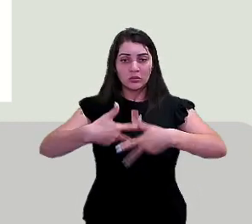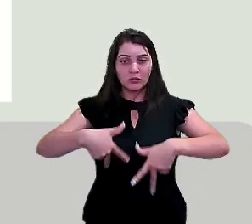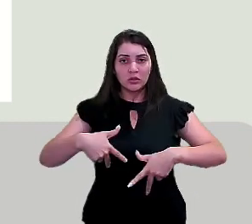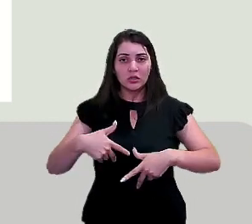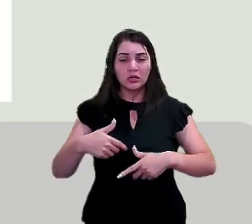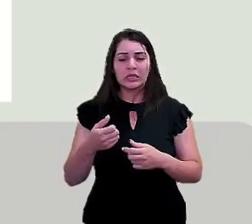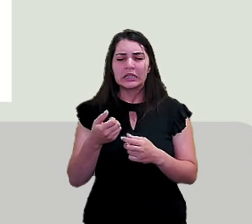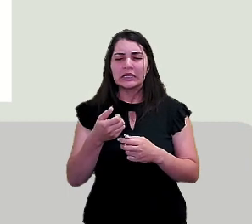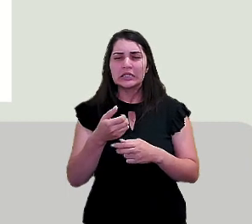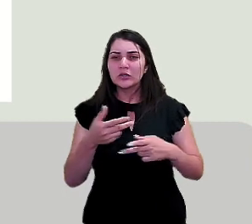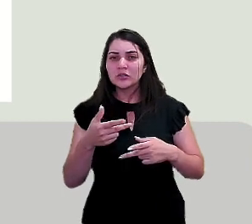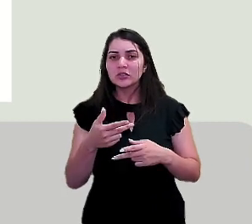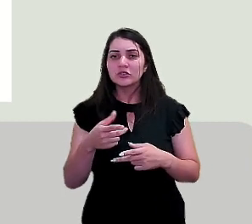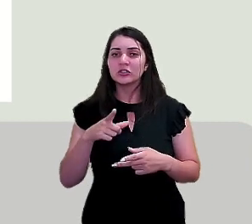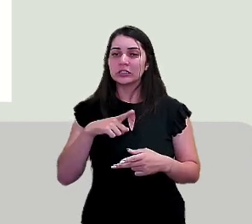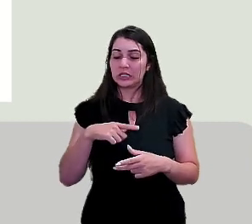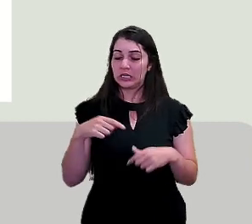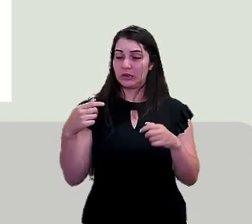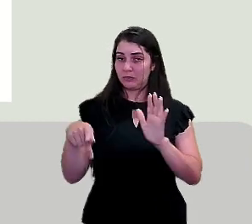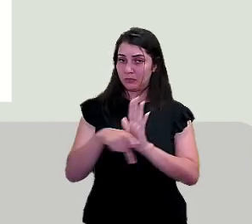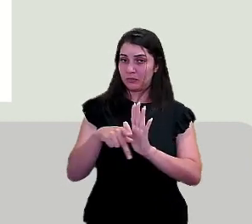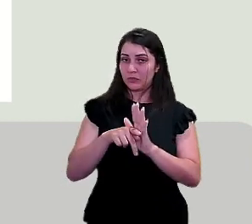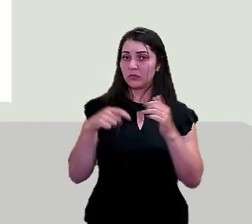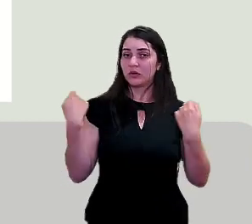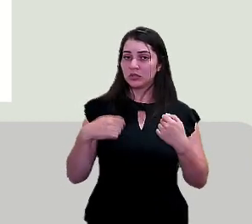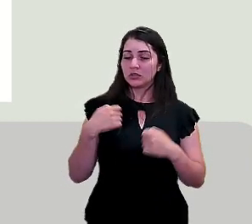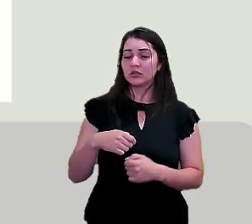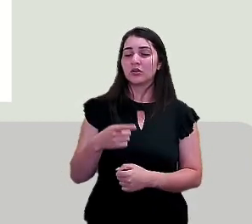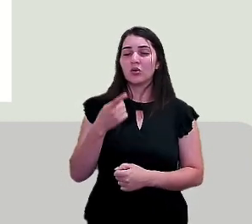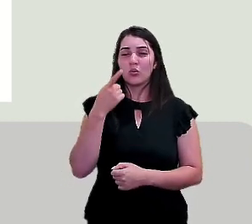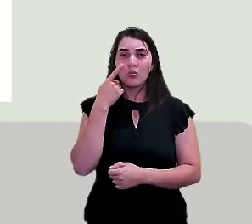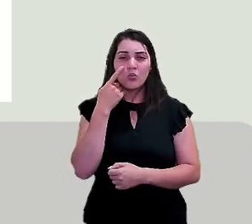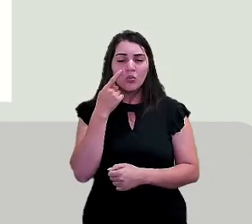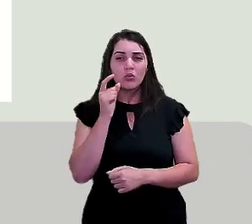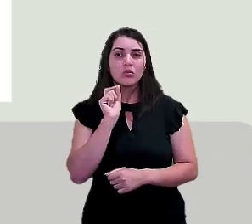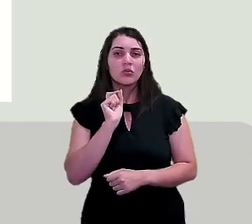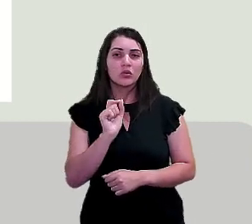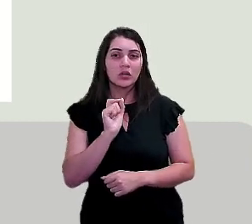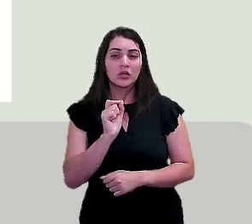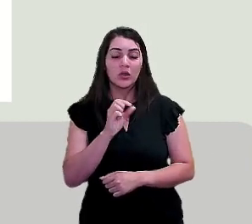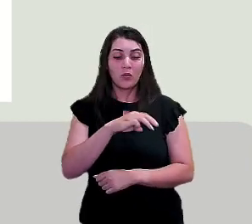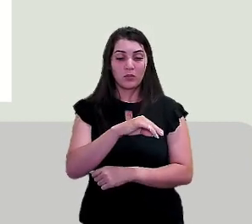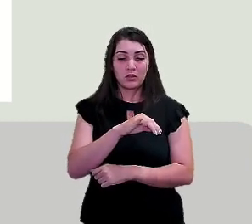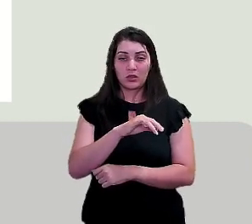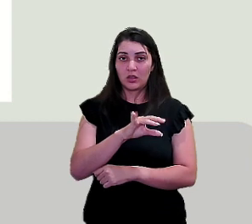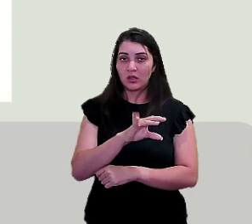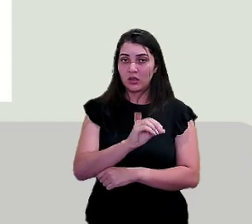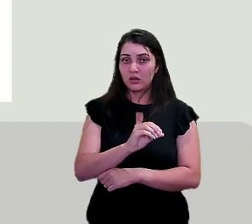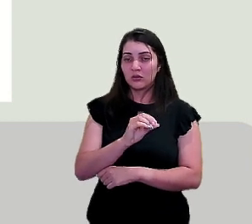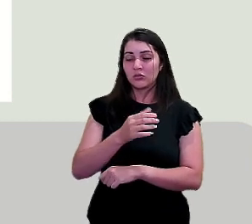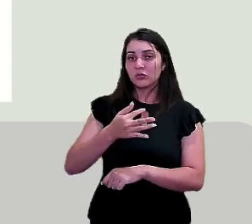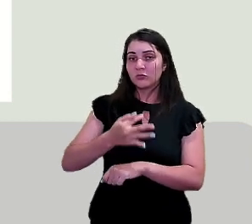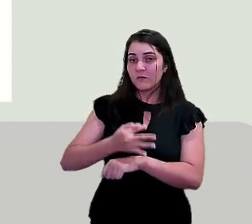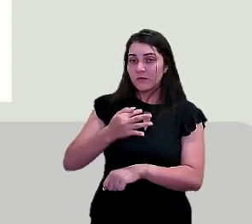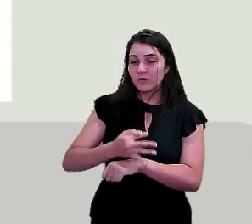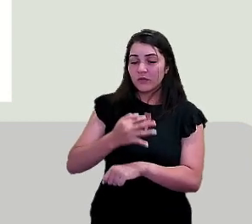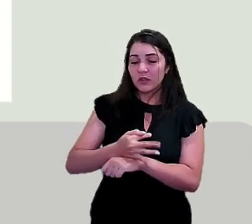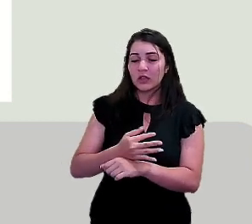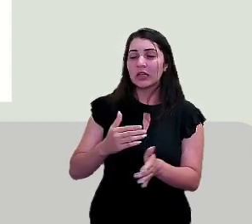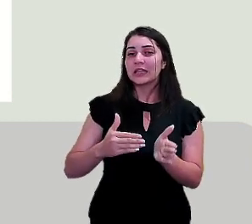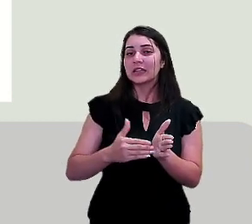atendem à sua própria necessidade, óbvio. Assim, o minério de ferro, por exemplo, é um recurso natural extraído